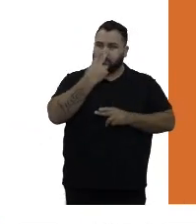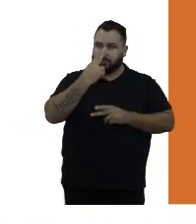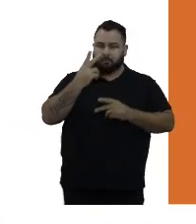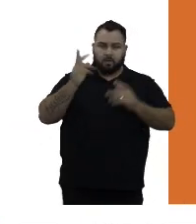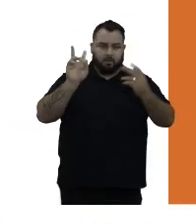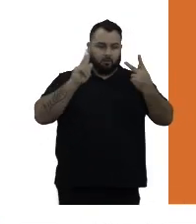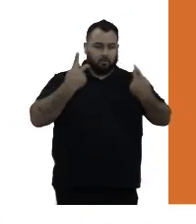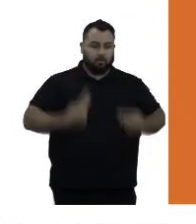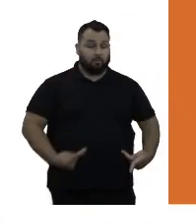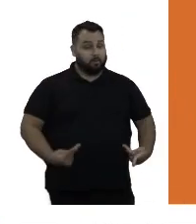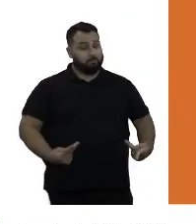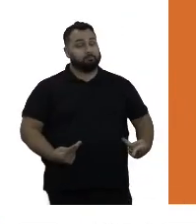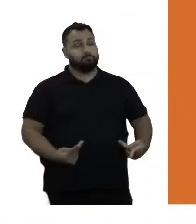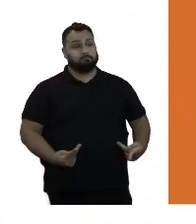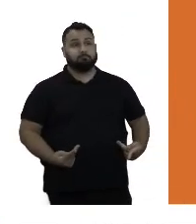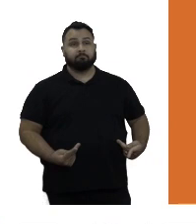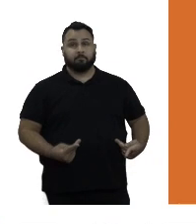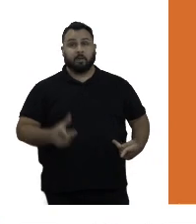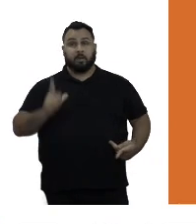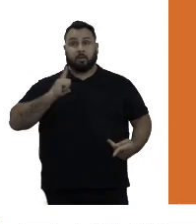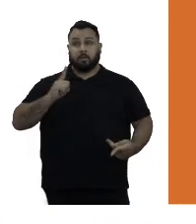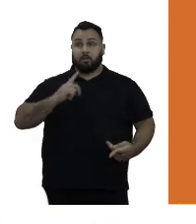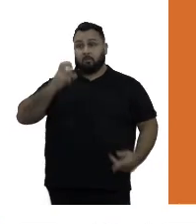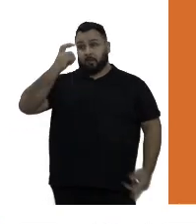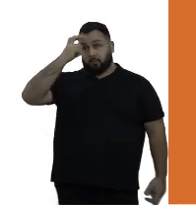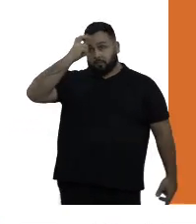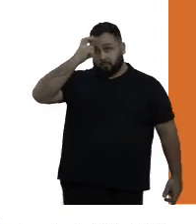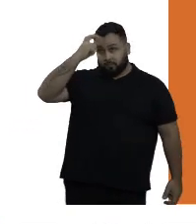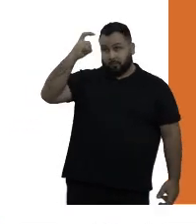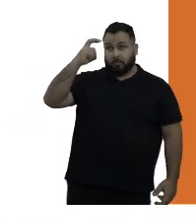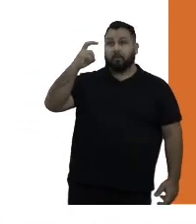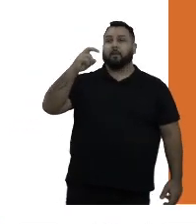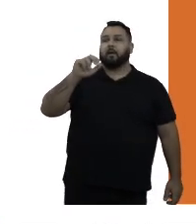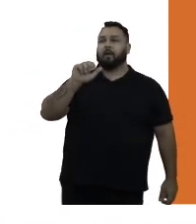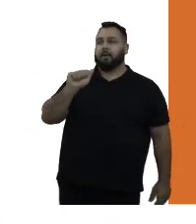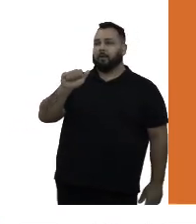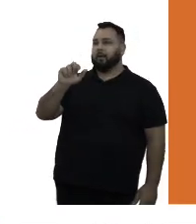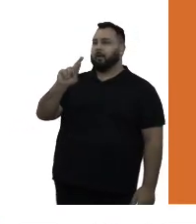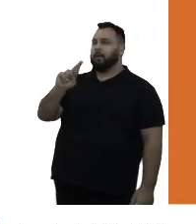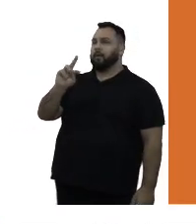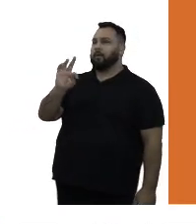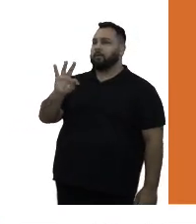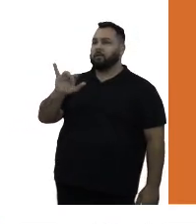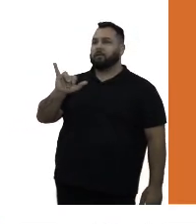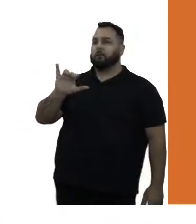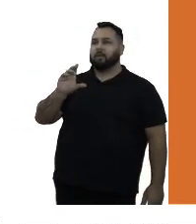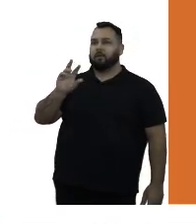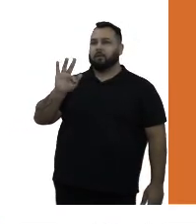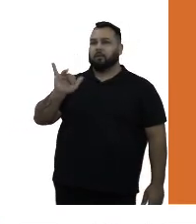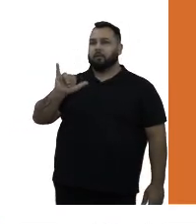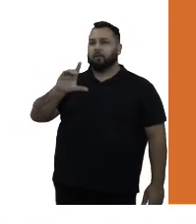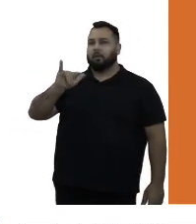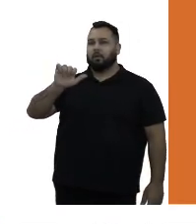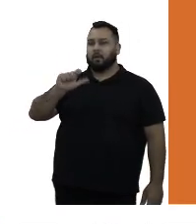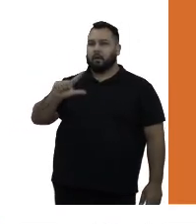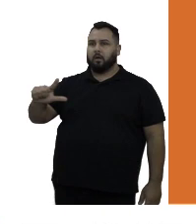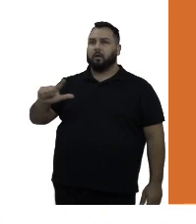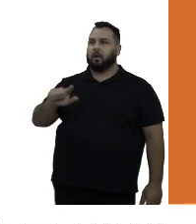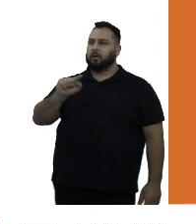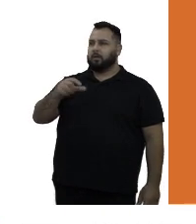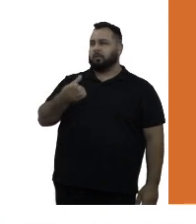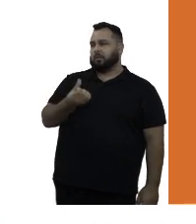gente pode dizer que ela tem uma inteligência artificial. Eu sou de humanas, não sei muito fazer conta, mas mais ou menos ali